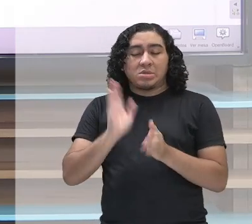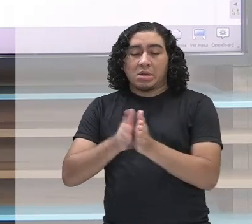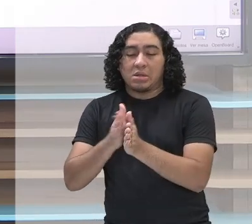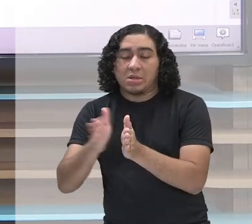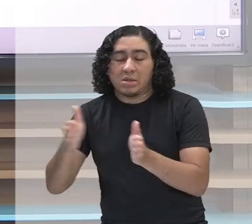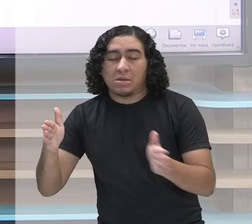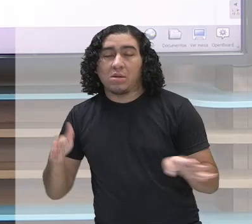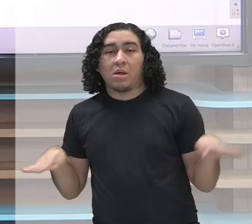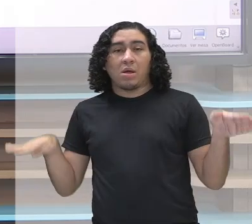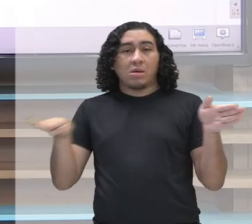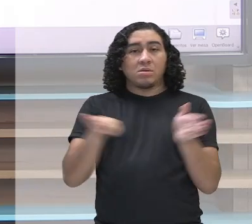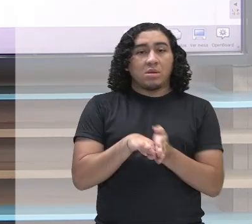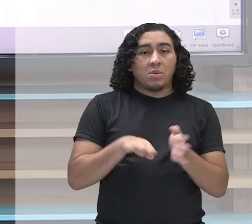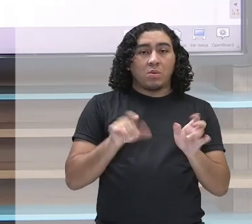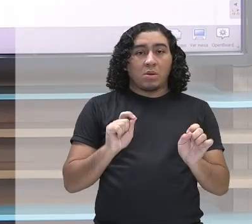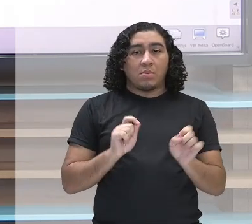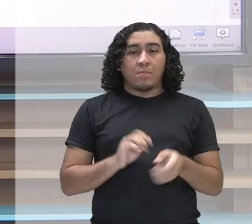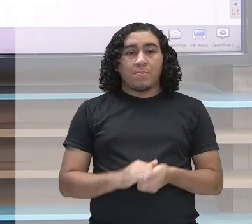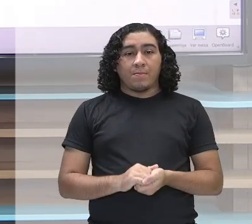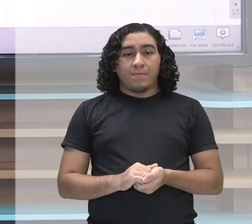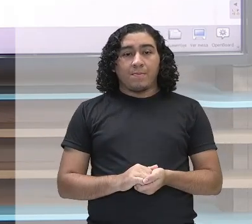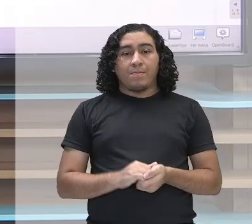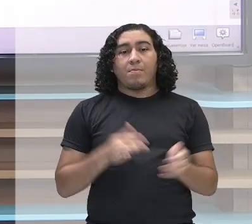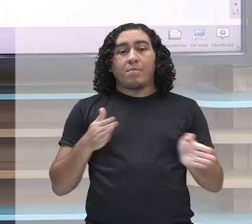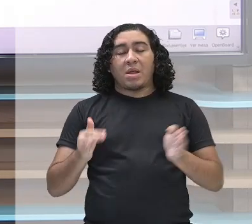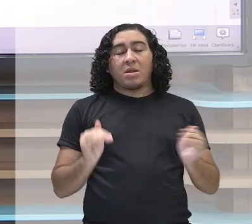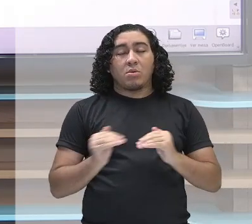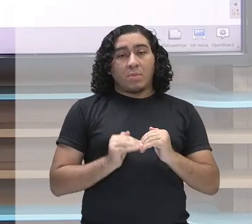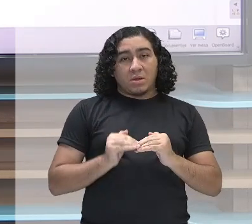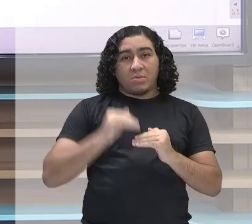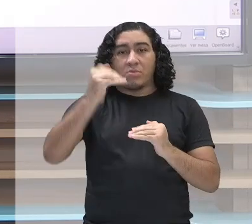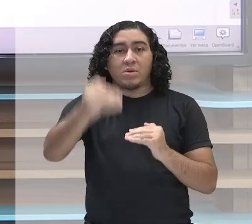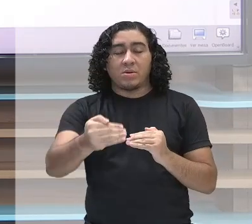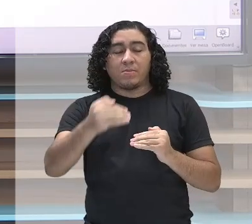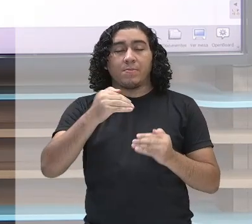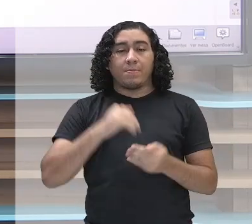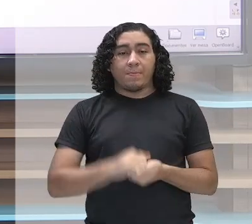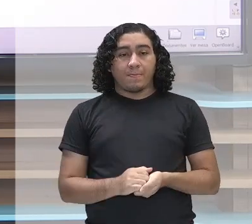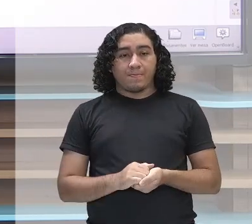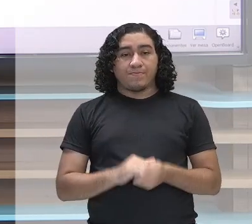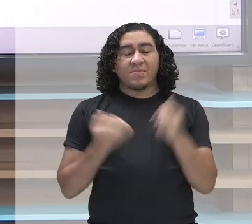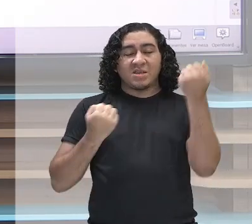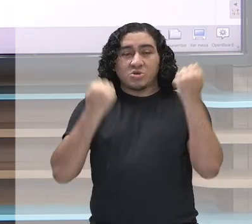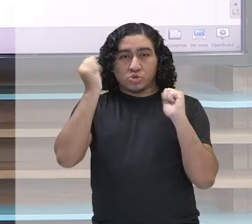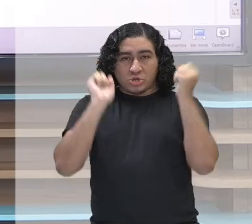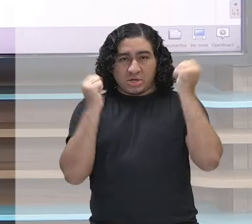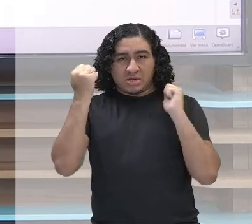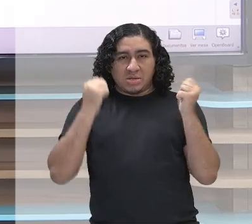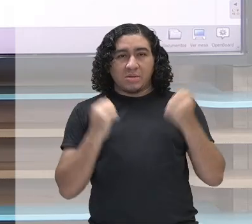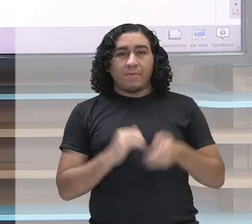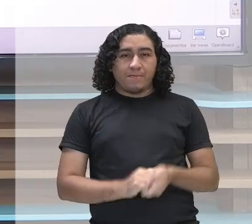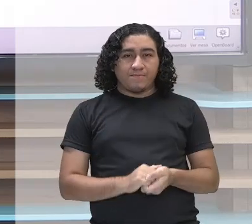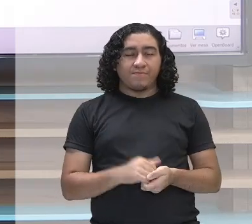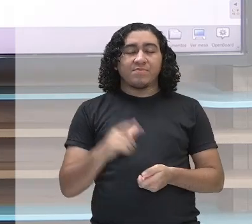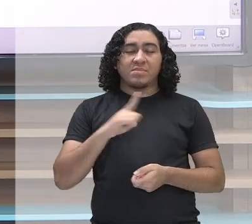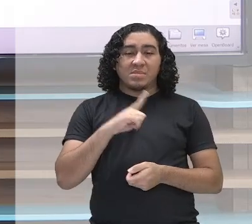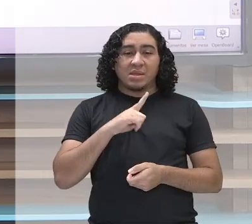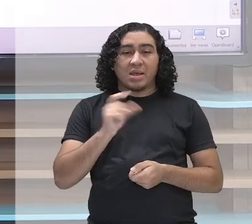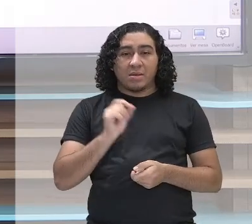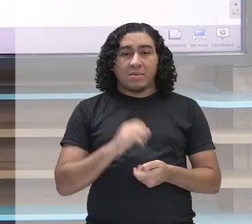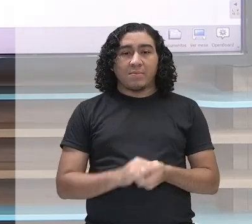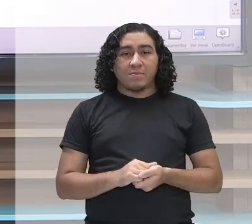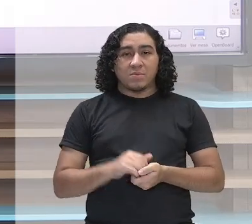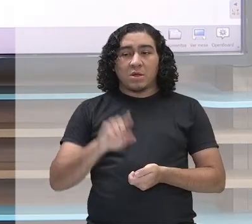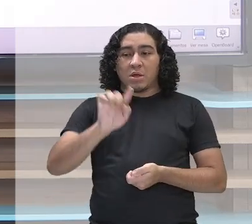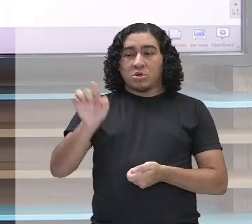até chegar ali ao período, né, mais à frente, no período de industrialização, né, da chegada da Zona Franca